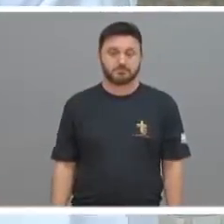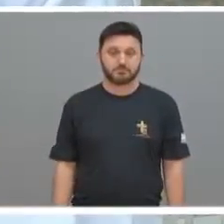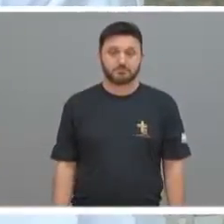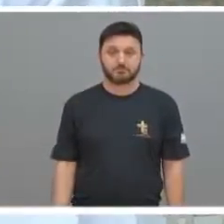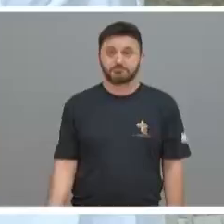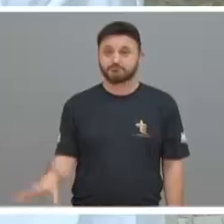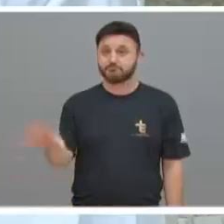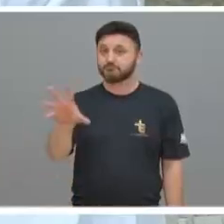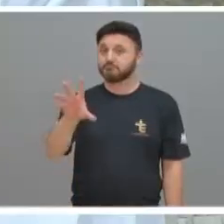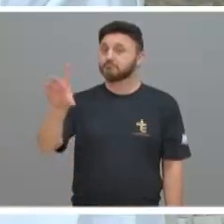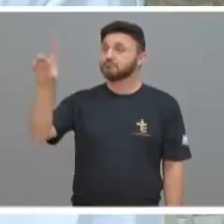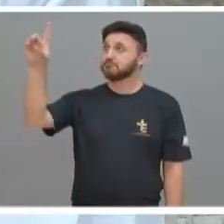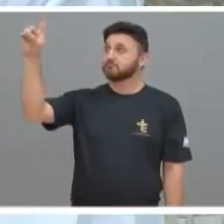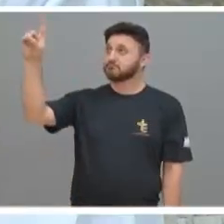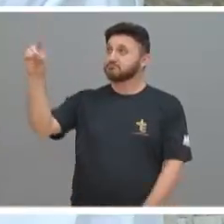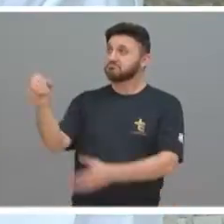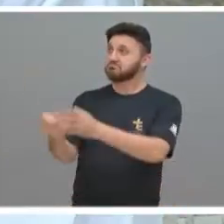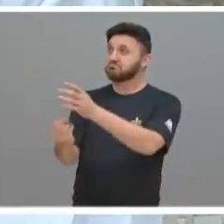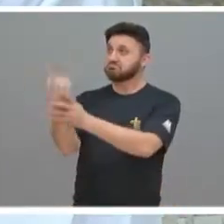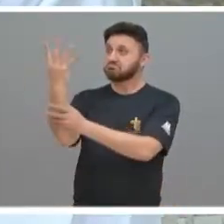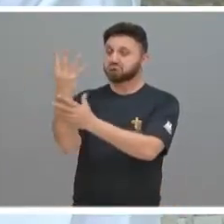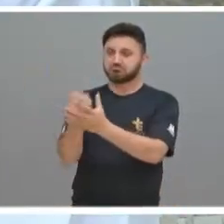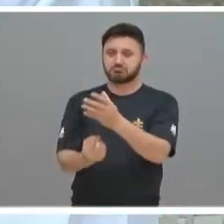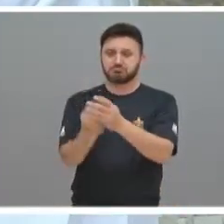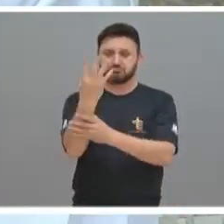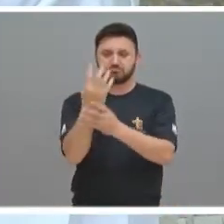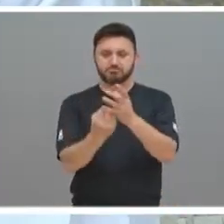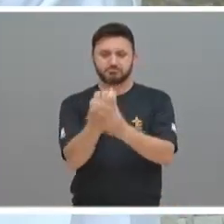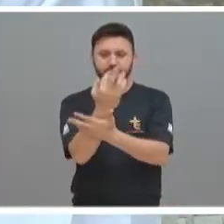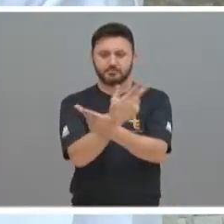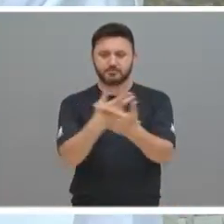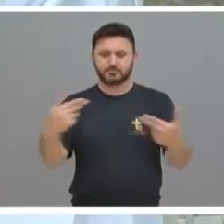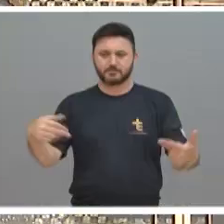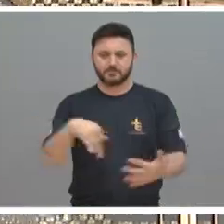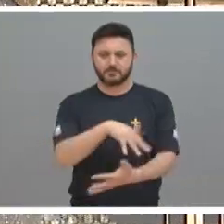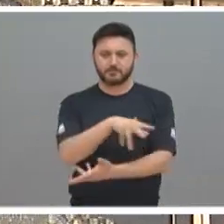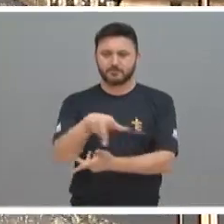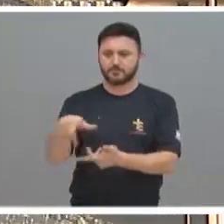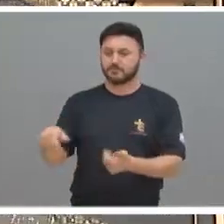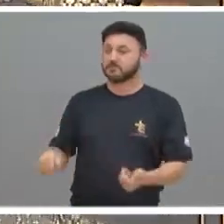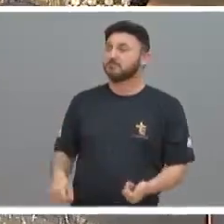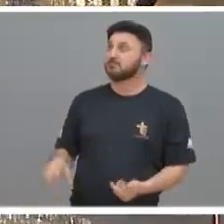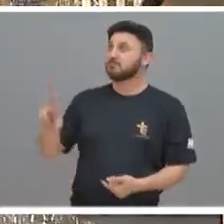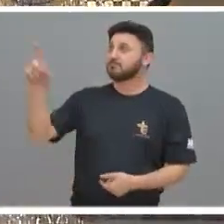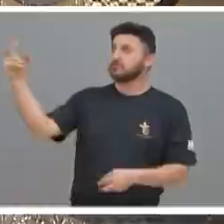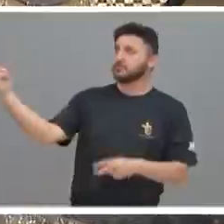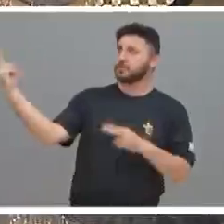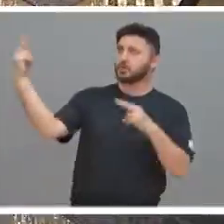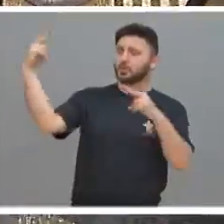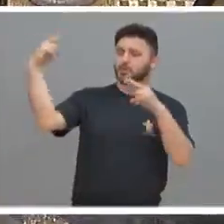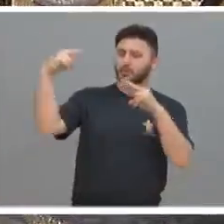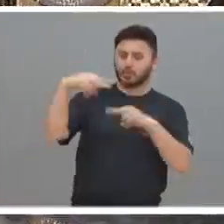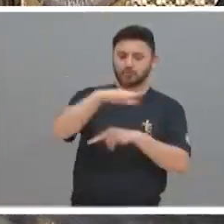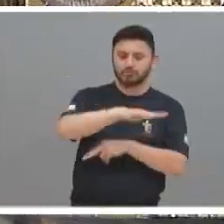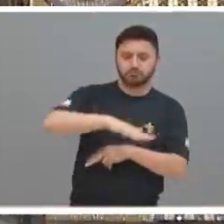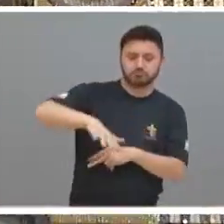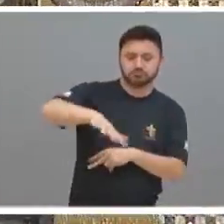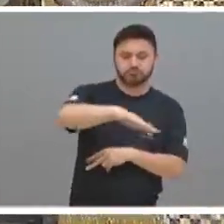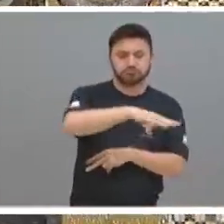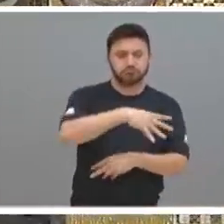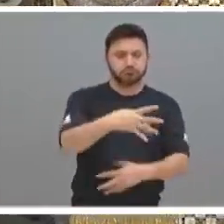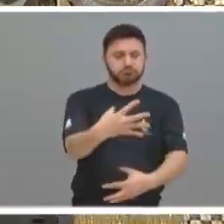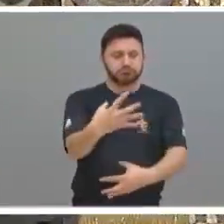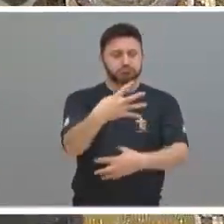Ó Deus, Criador de todas as coisas, volvei para nós o vosso olhar, e para sentirmos em